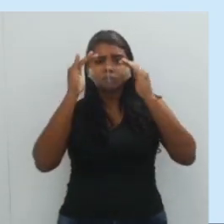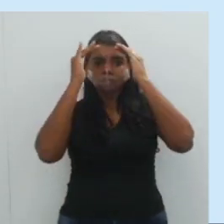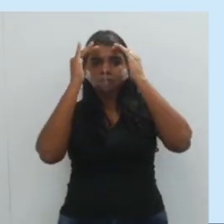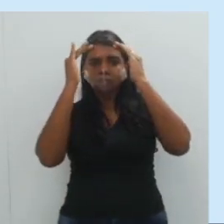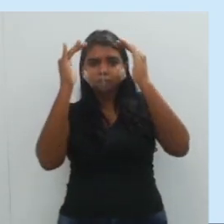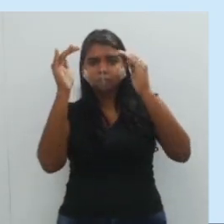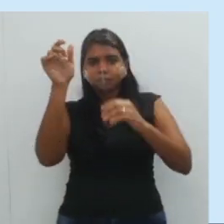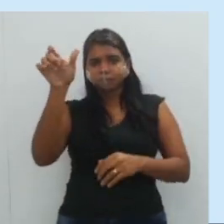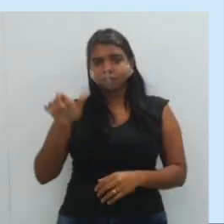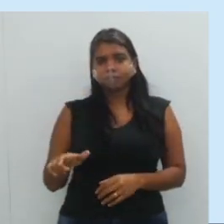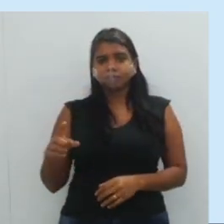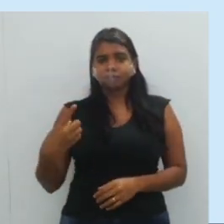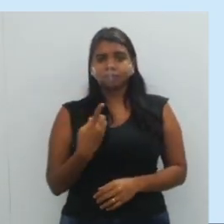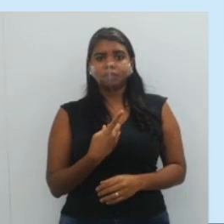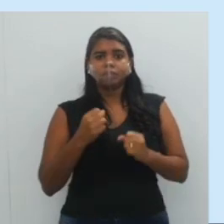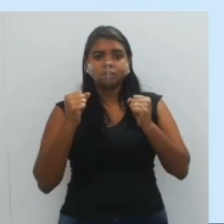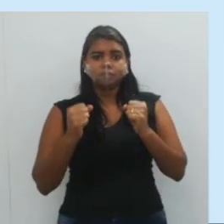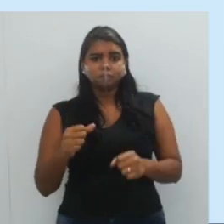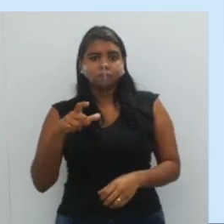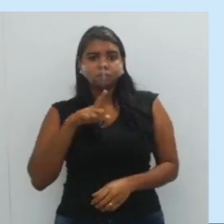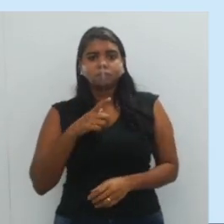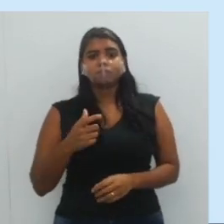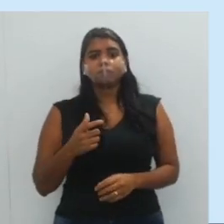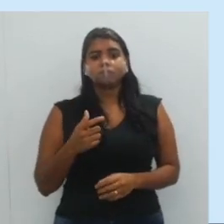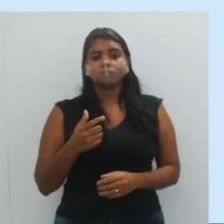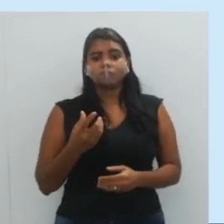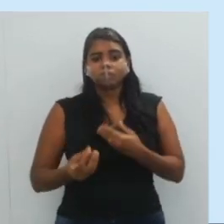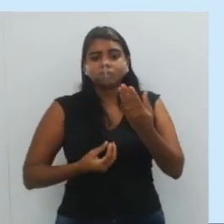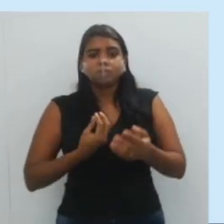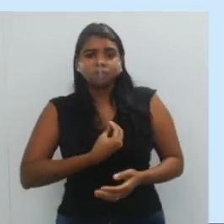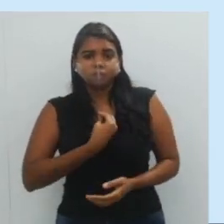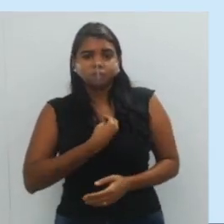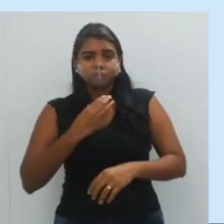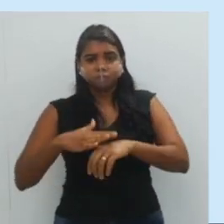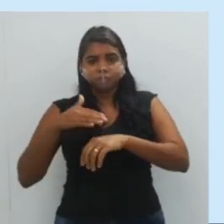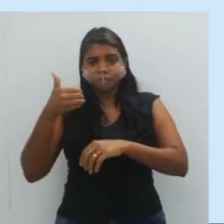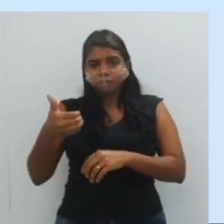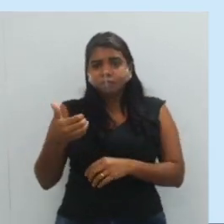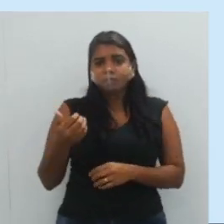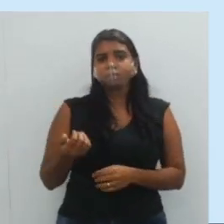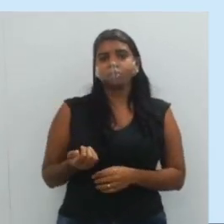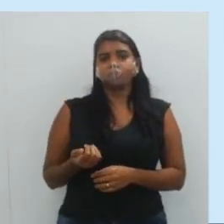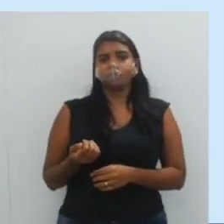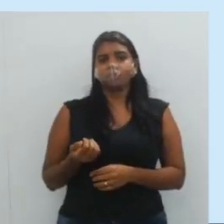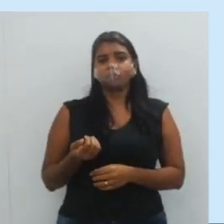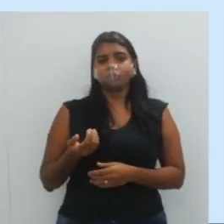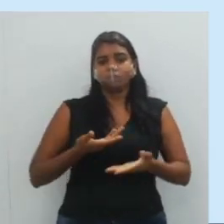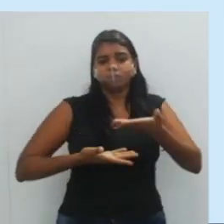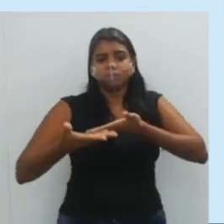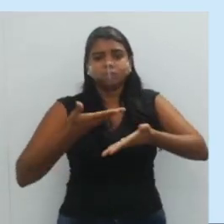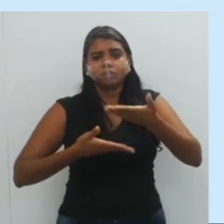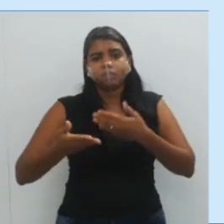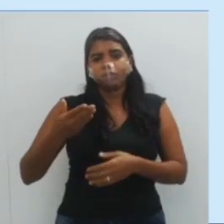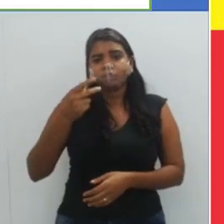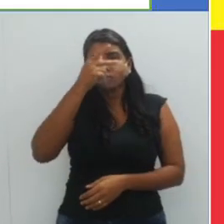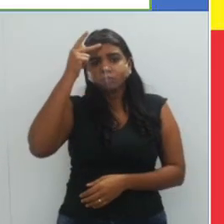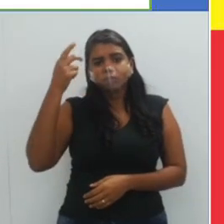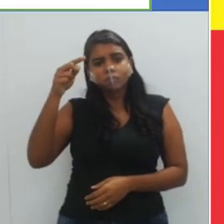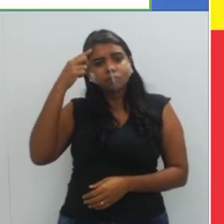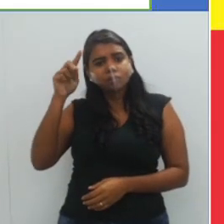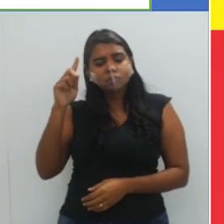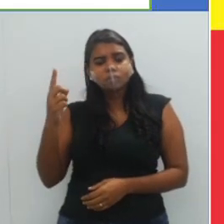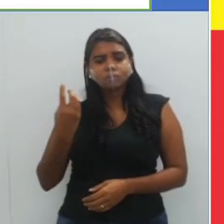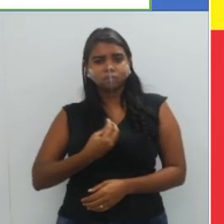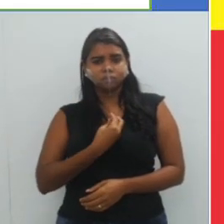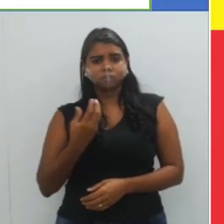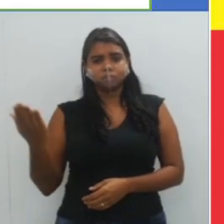e humano, para que nós tenhamos uma sociedade humana mais fraterna, certo? Nos dias atuais. Outro